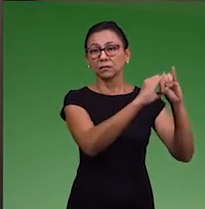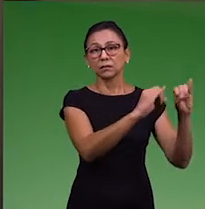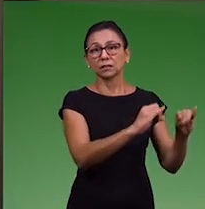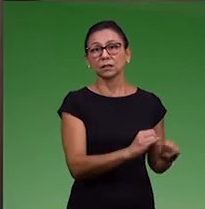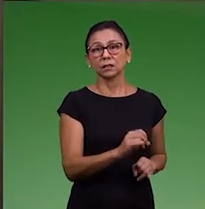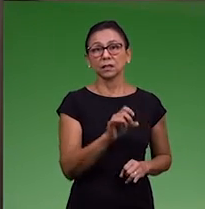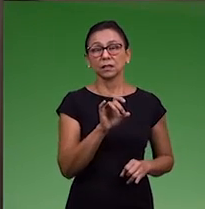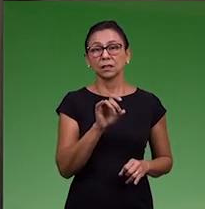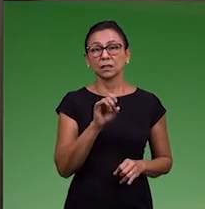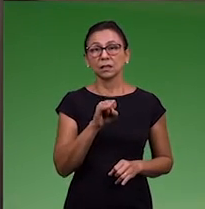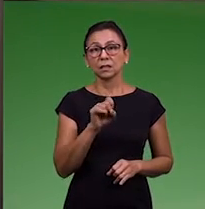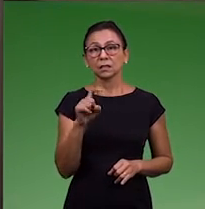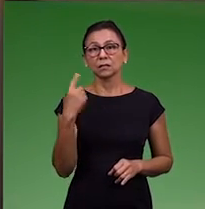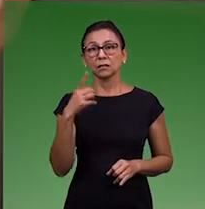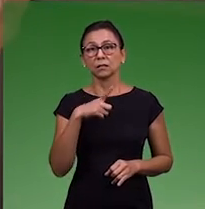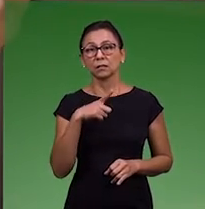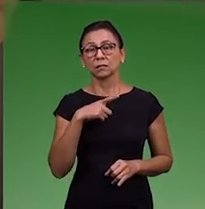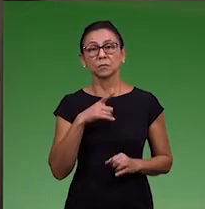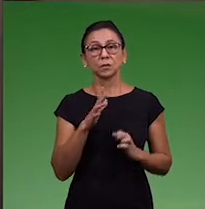temos o Senhor Jesus